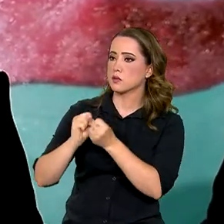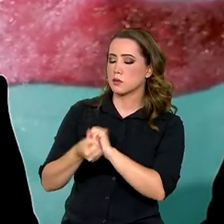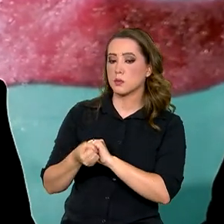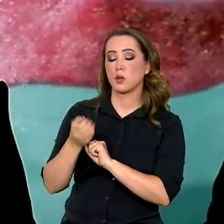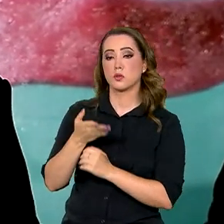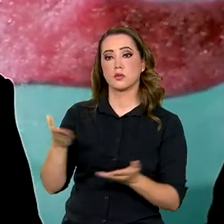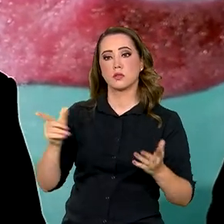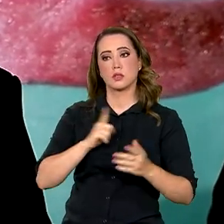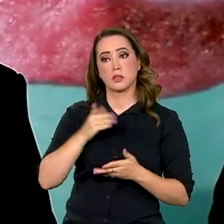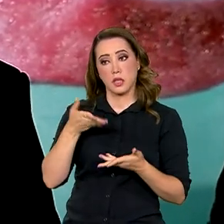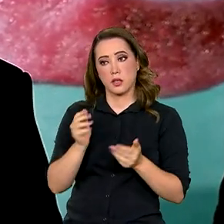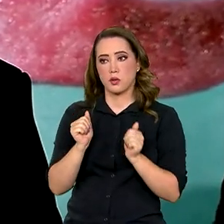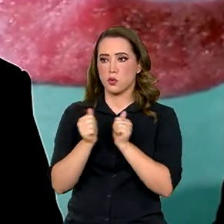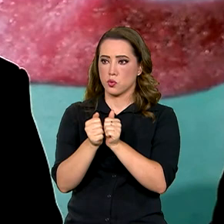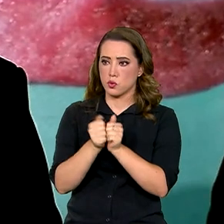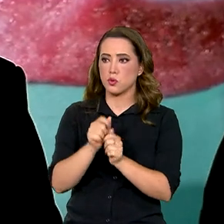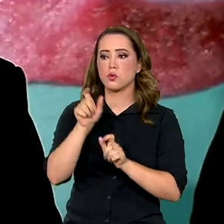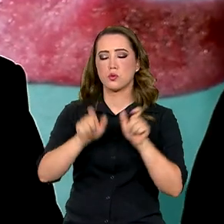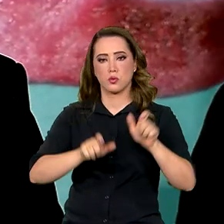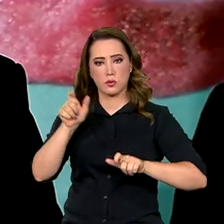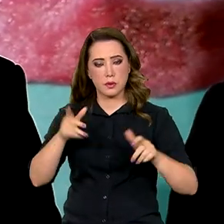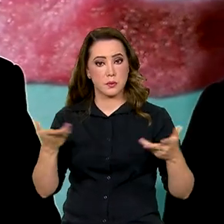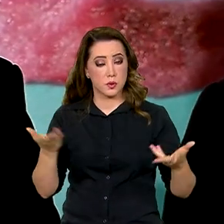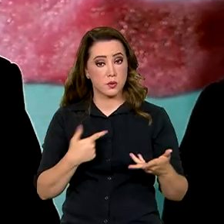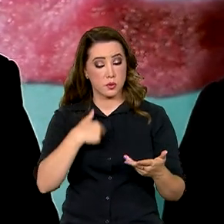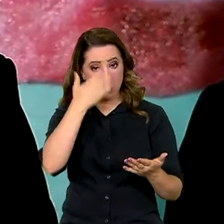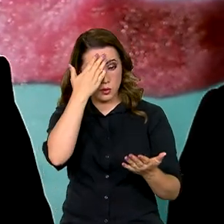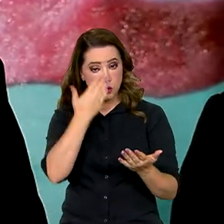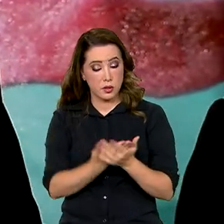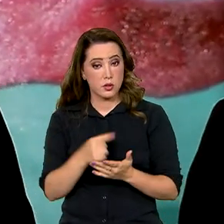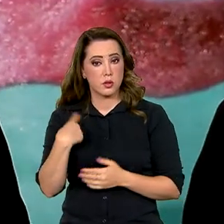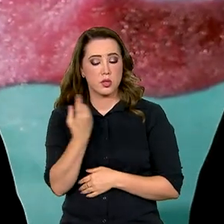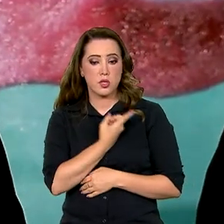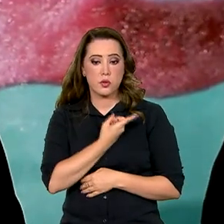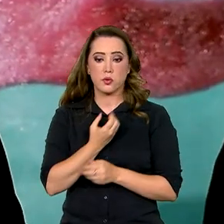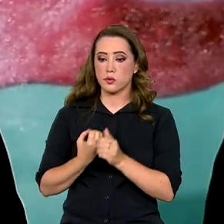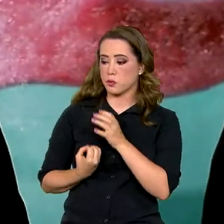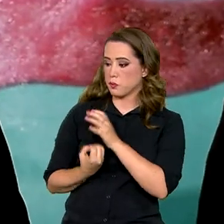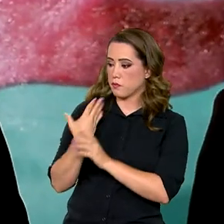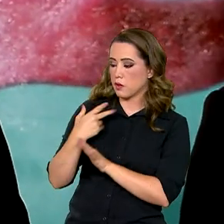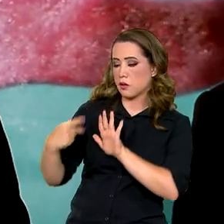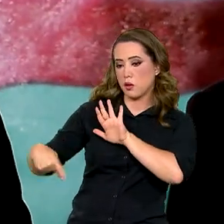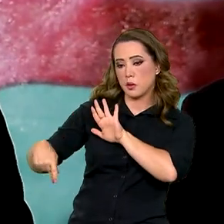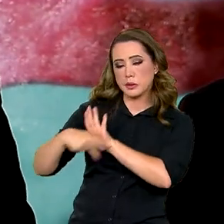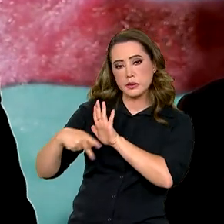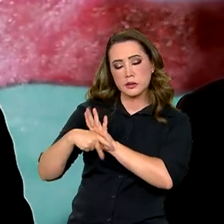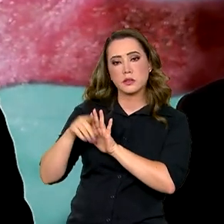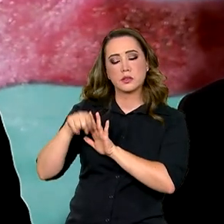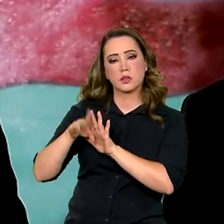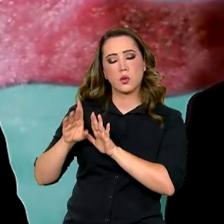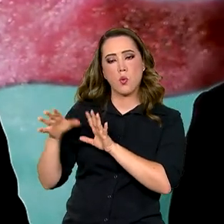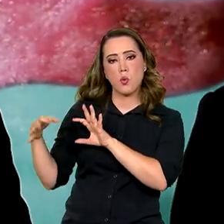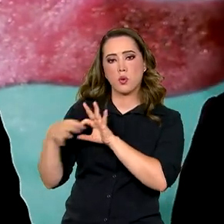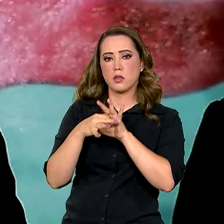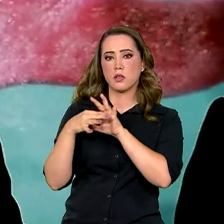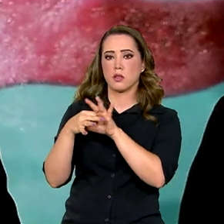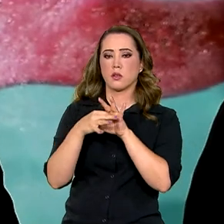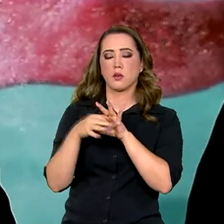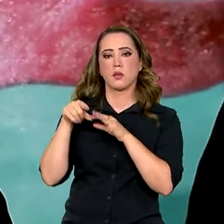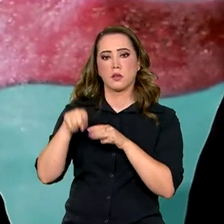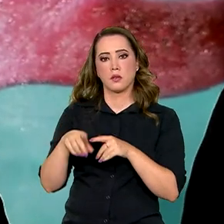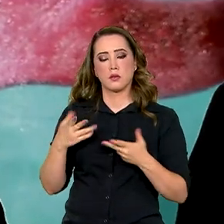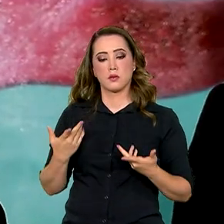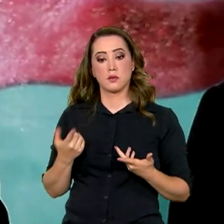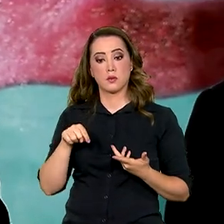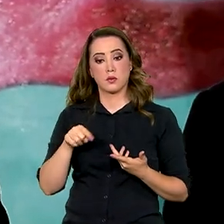você está aqui um parceiro porque a gente acredita e pela maneira que no municipalismo forte que só através da União do